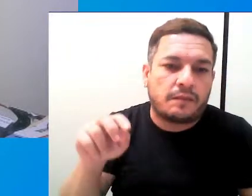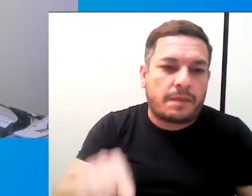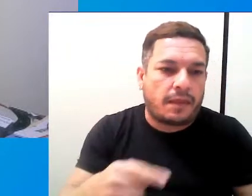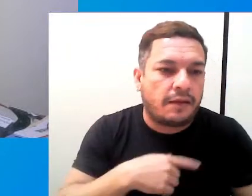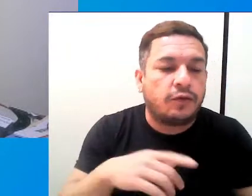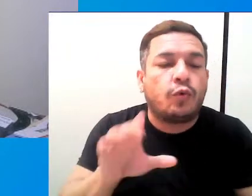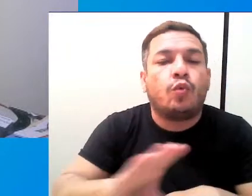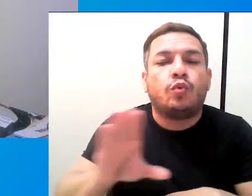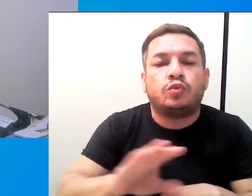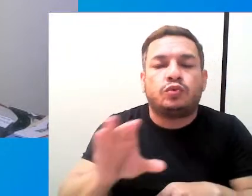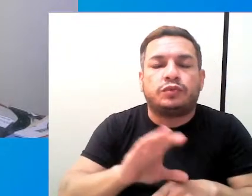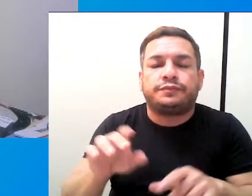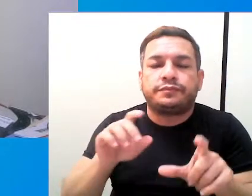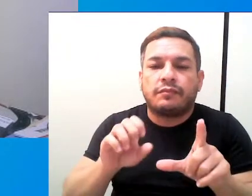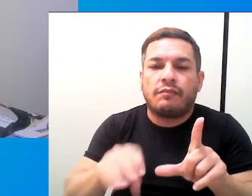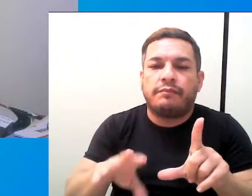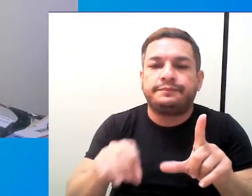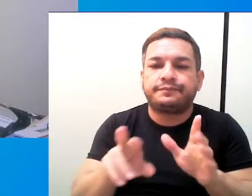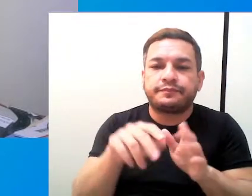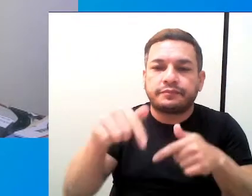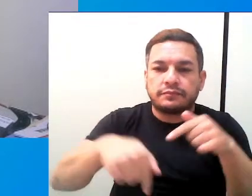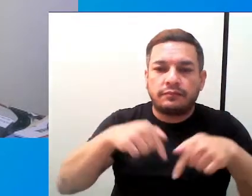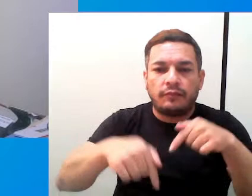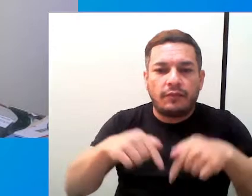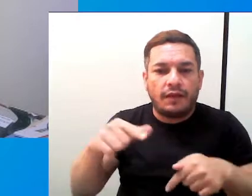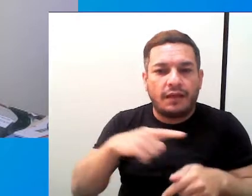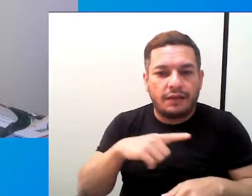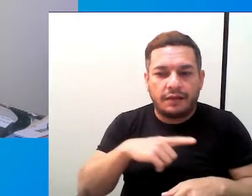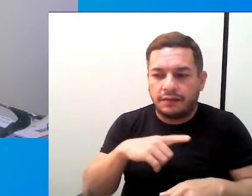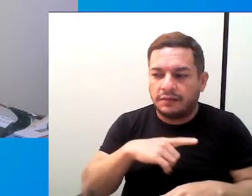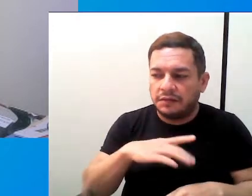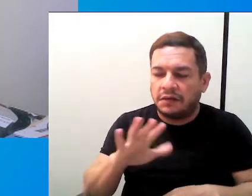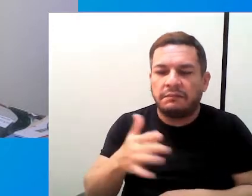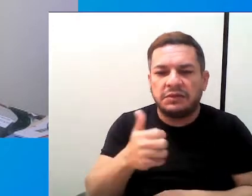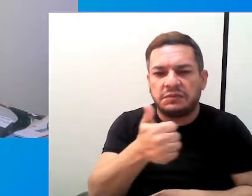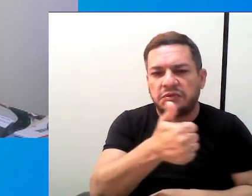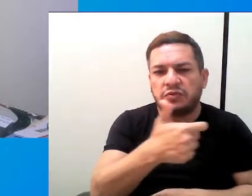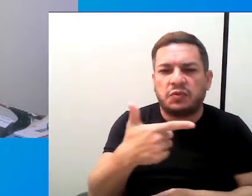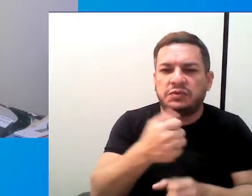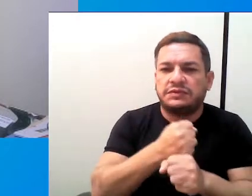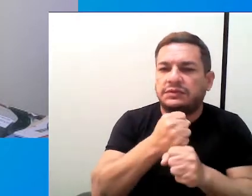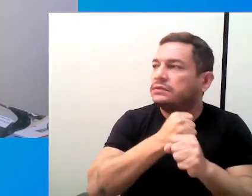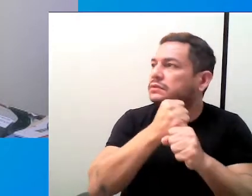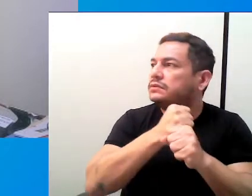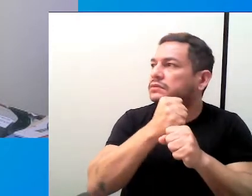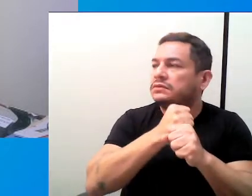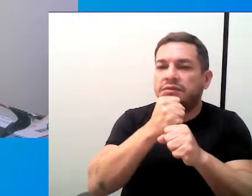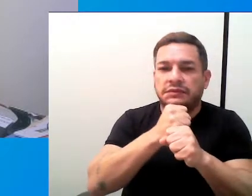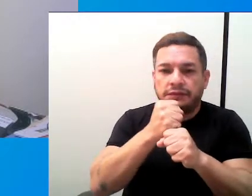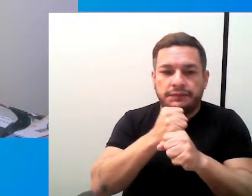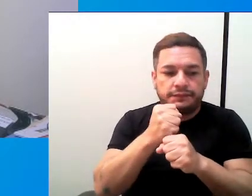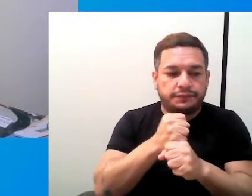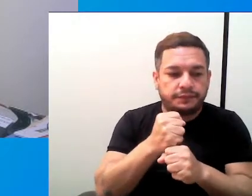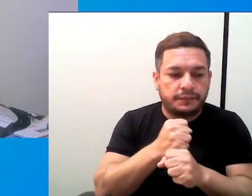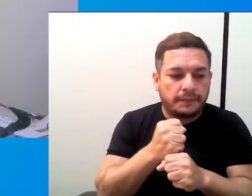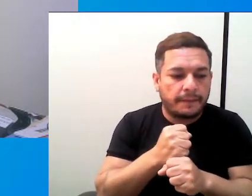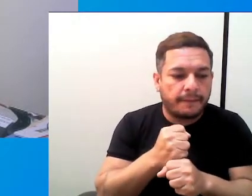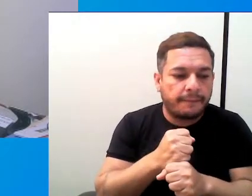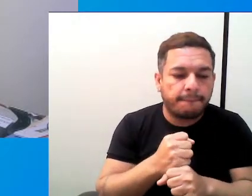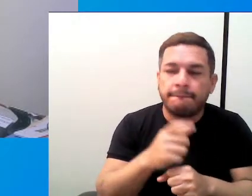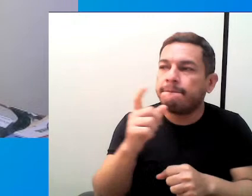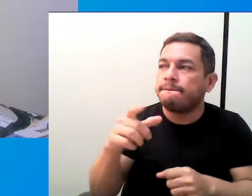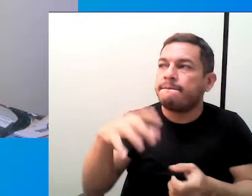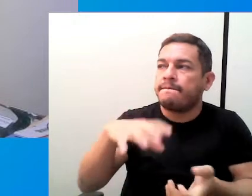Química existe há há 12 anos, desde 2010. O campus